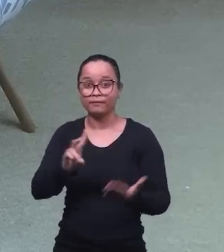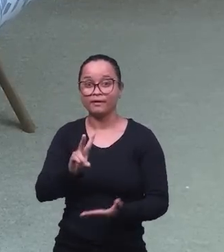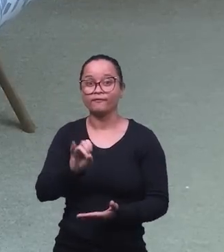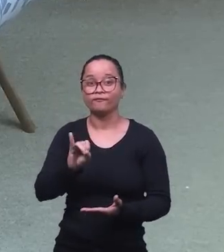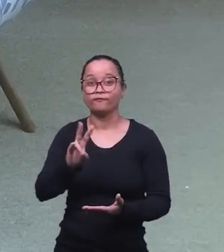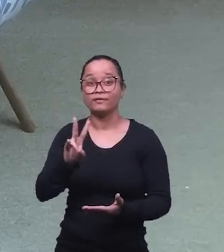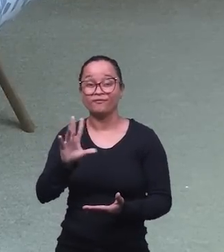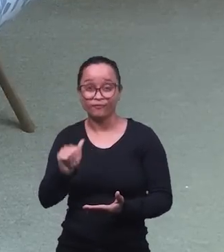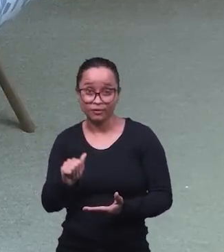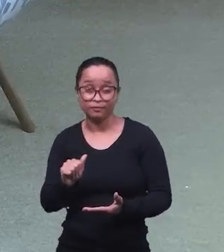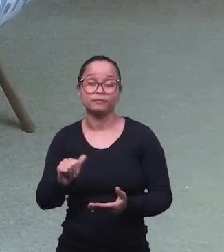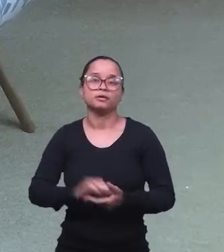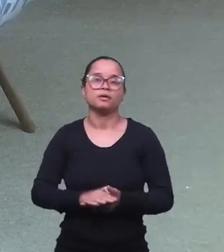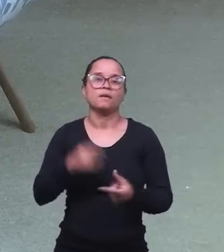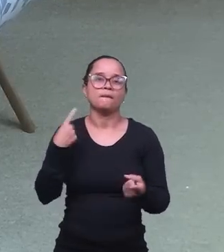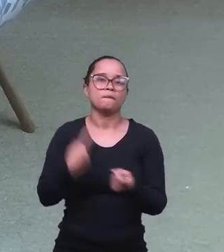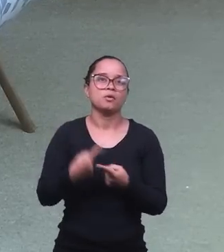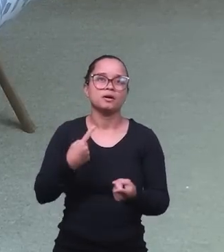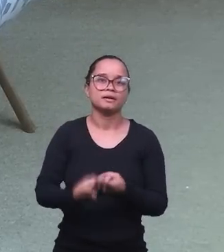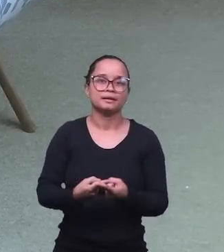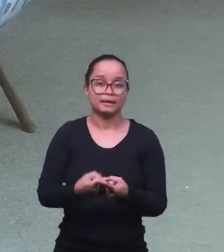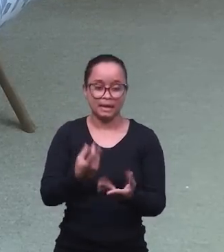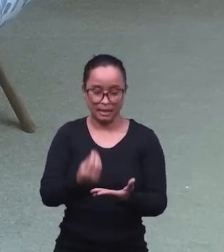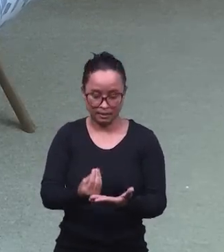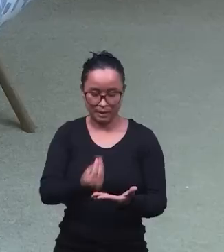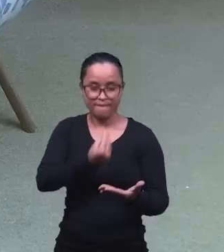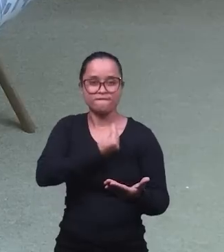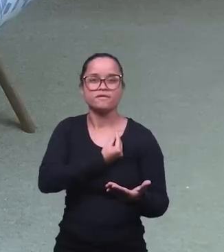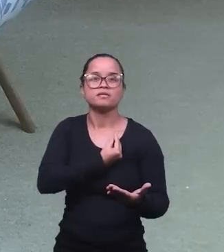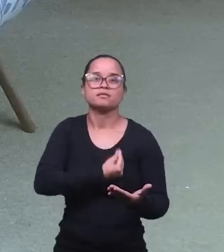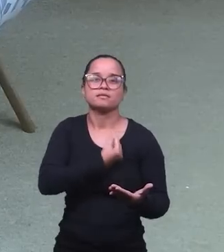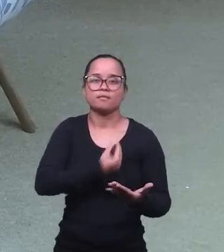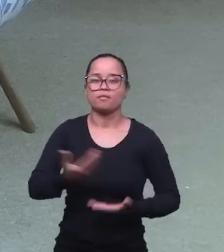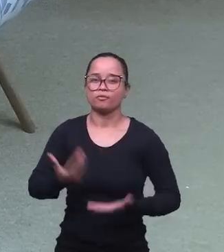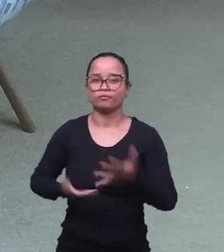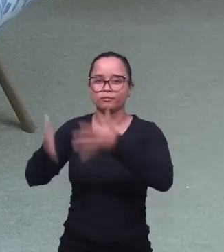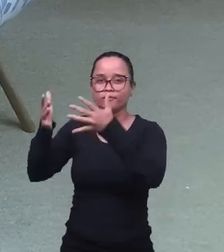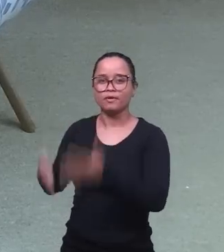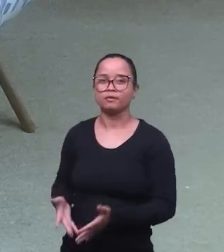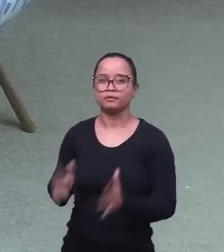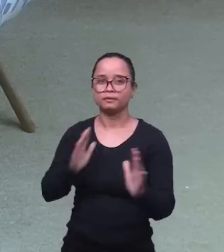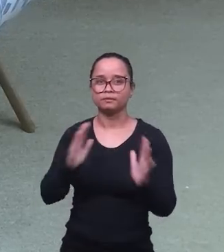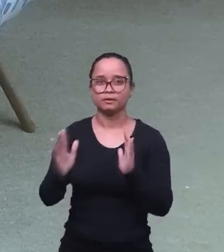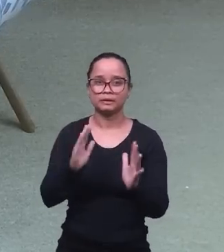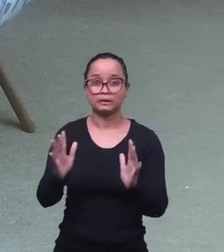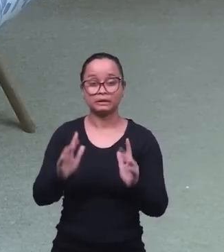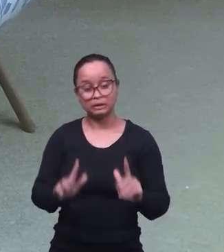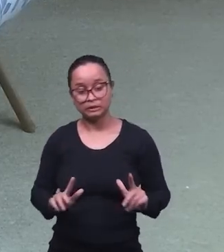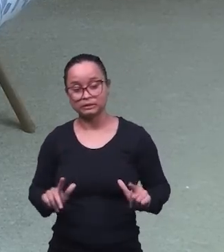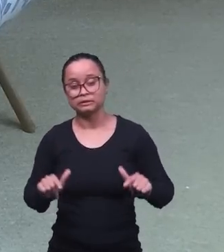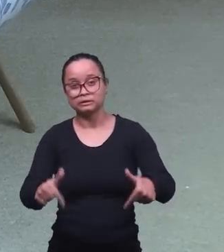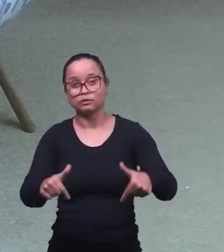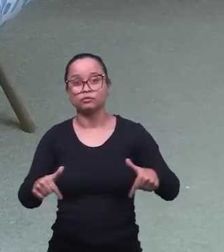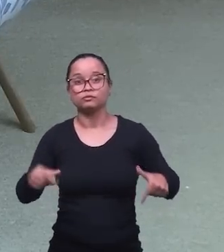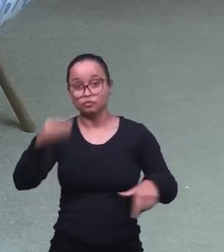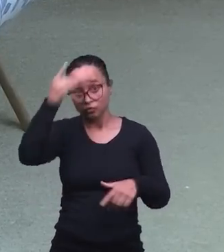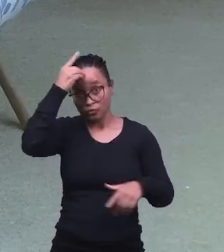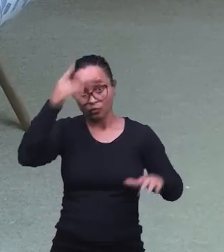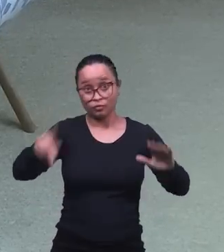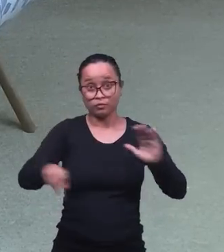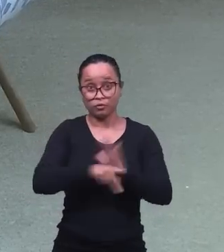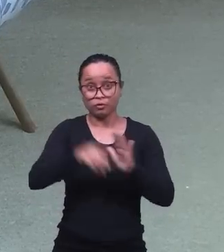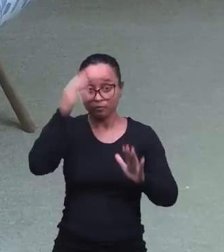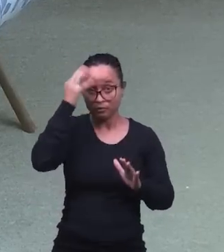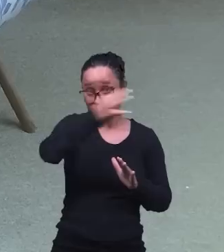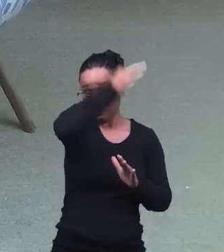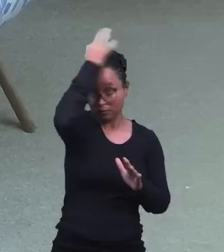né? a palavra Através viva. da palavra viva, porque ela vem trazer vida para a igreja nesta última hora. E nessa manifestação dos dons